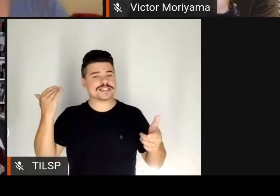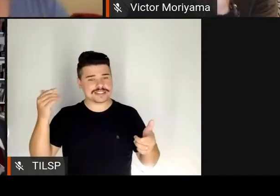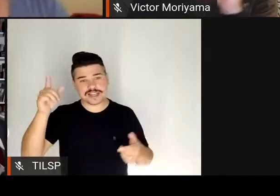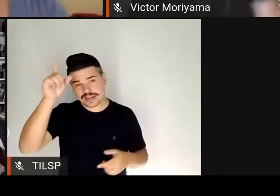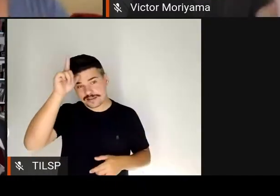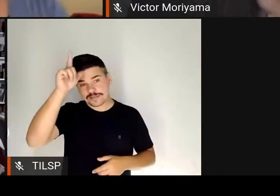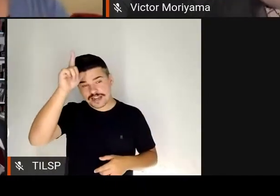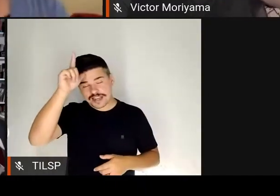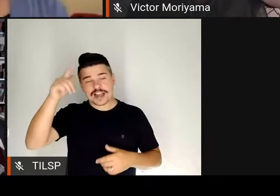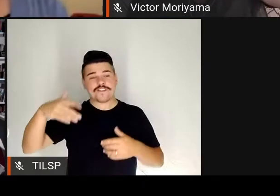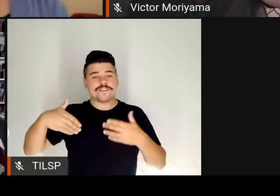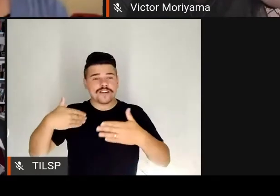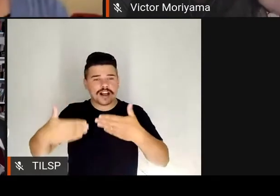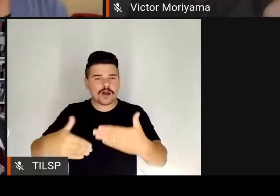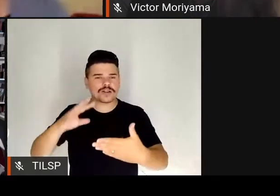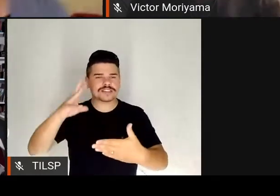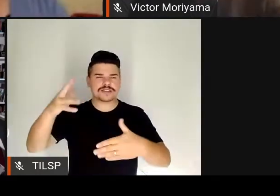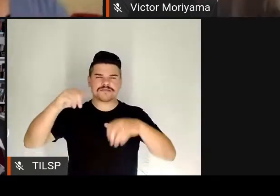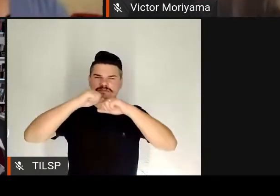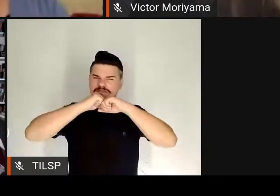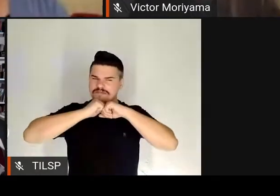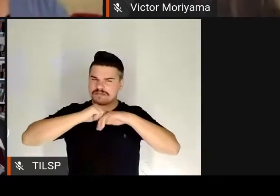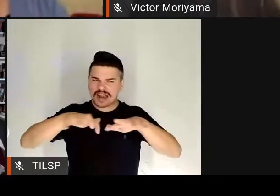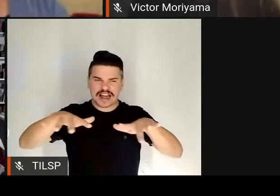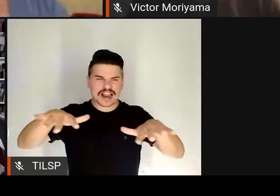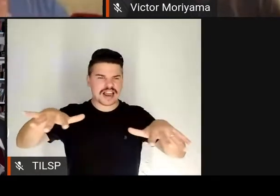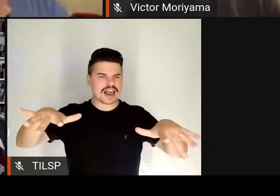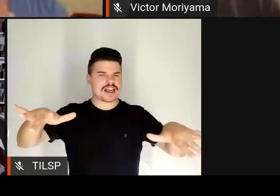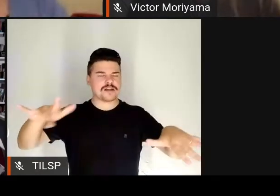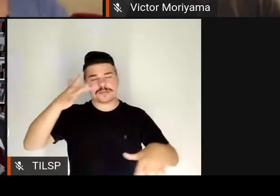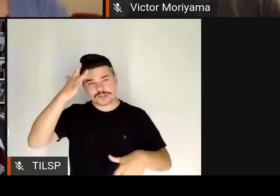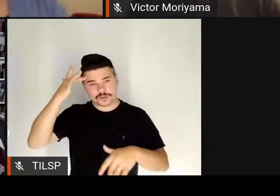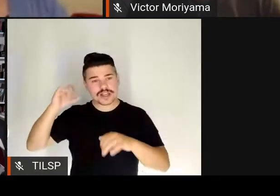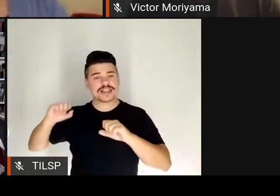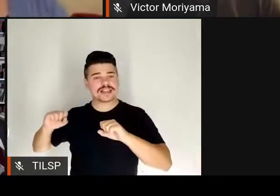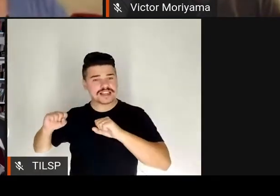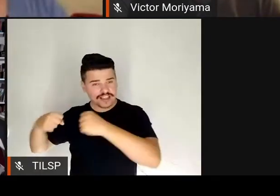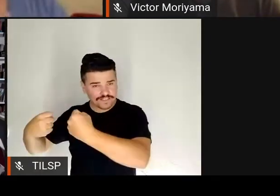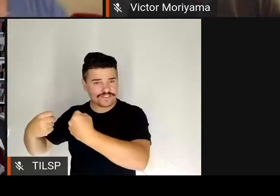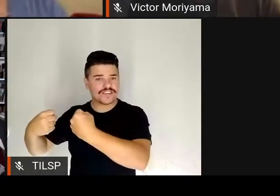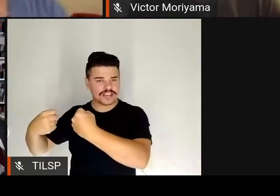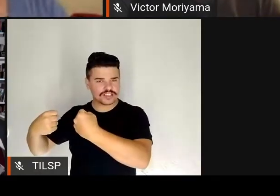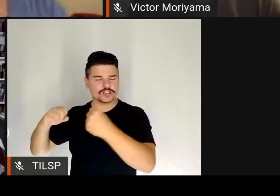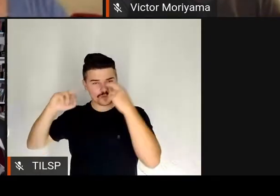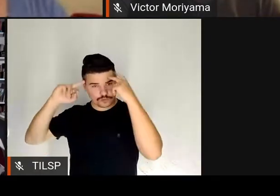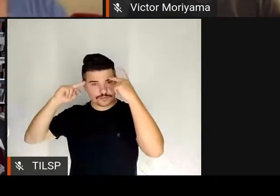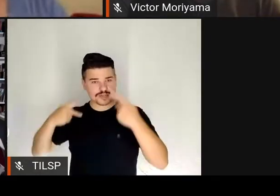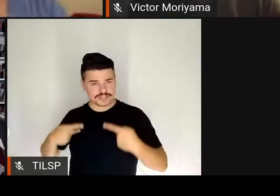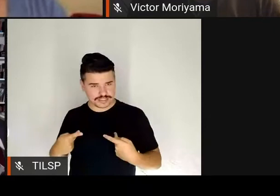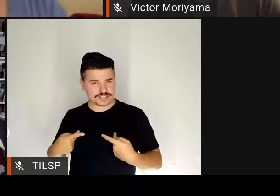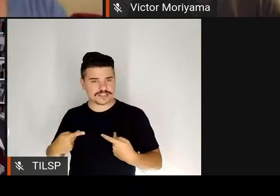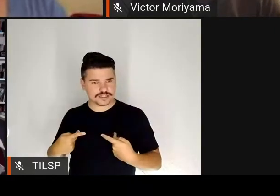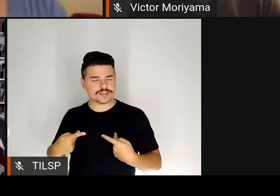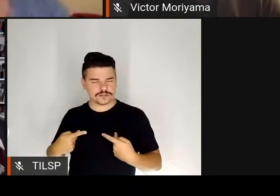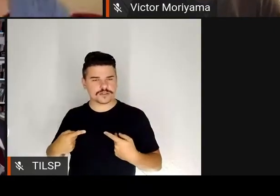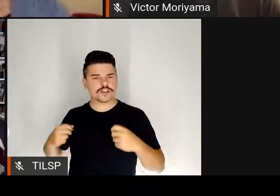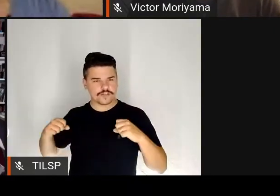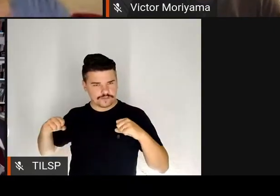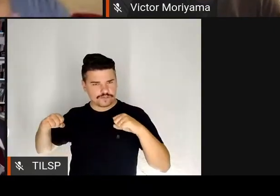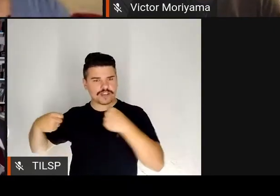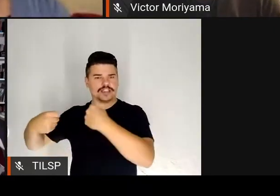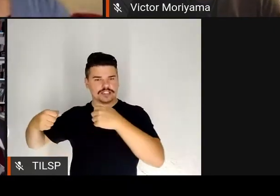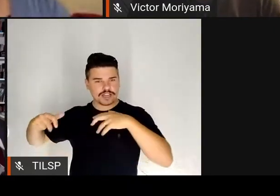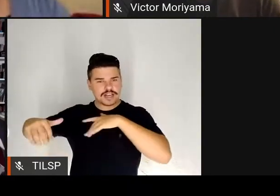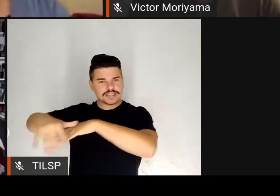por polarizar, de um lado, os defensores de uma posição chamada humanista, ou cosmopolita